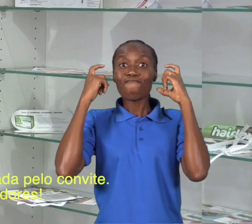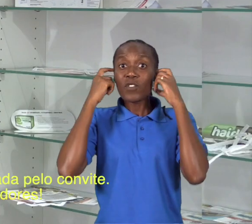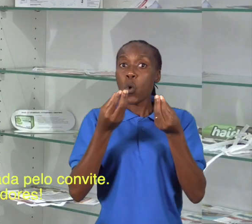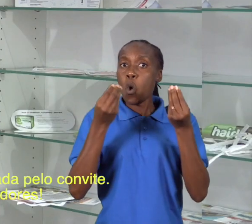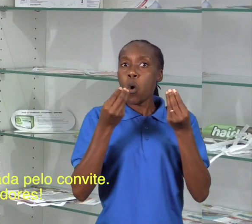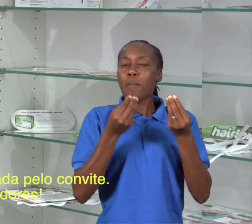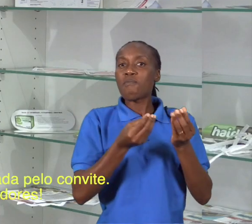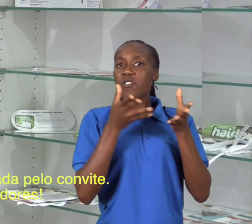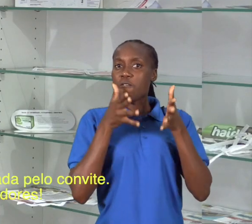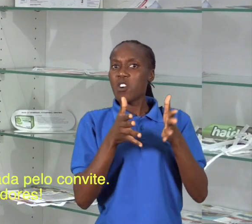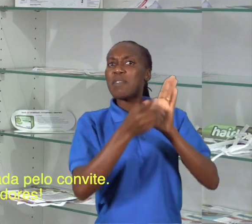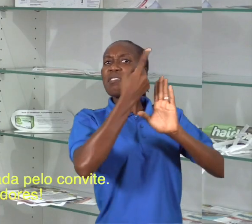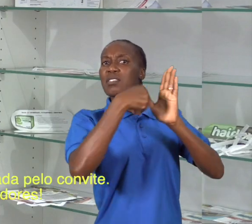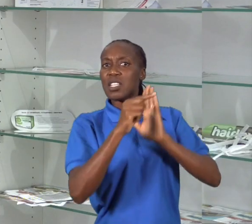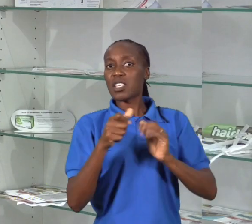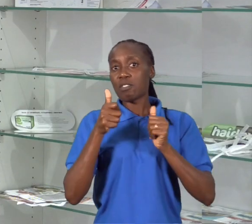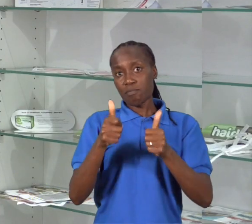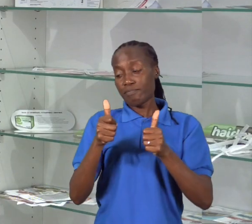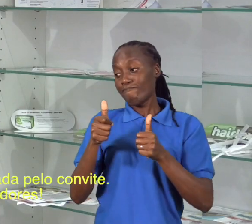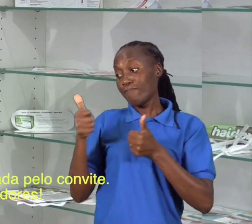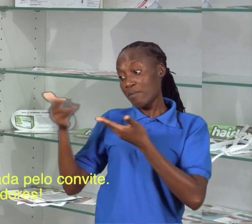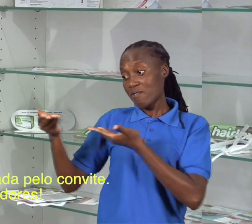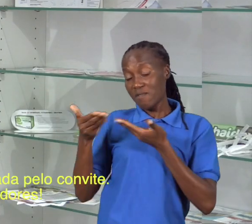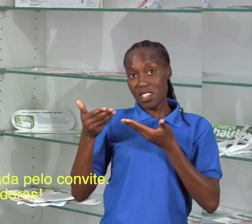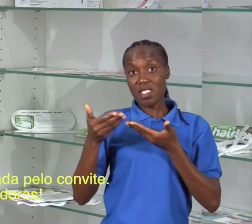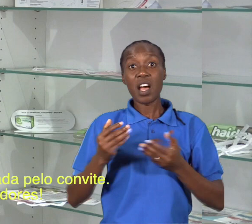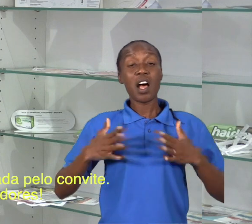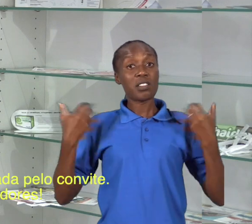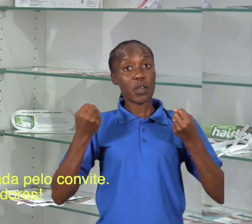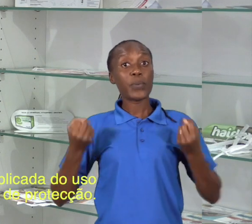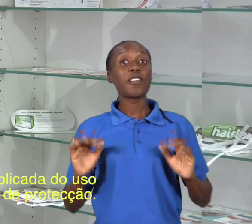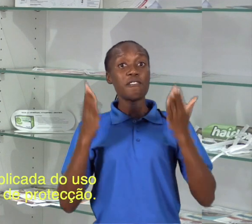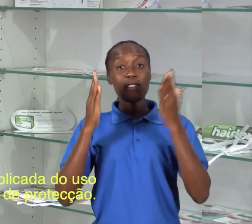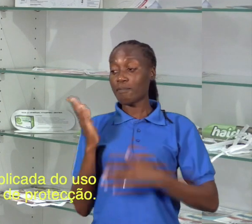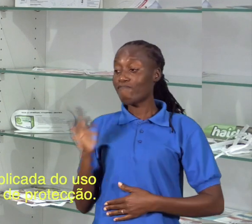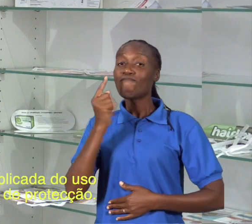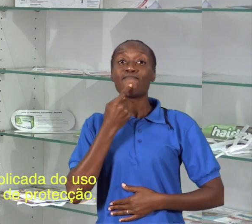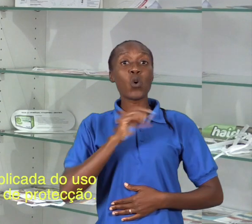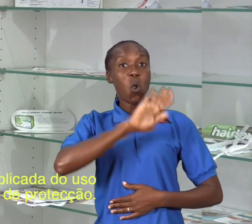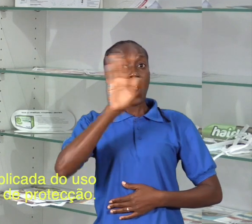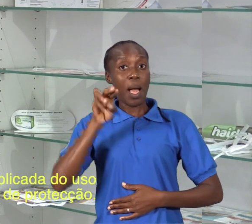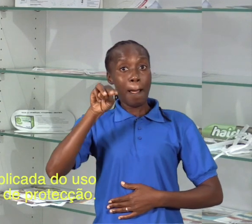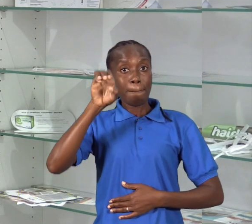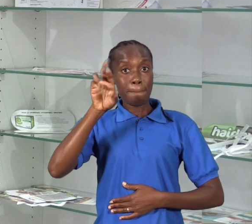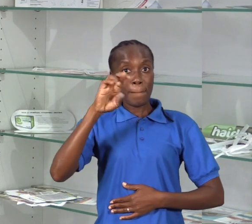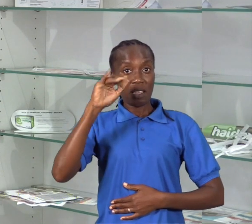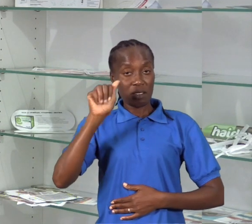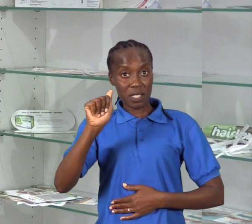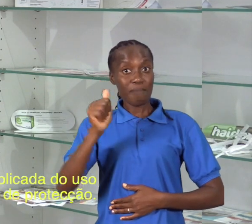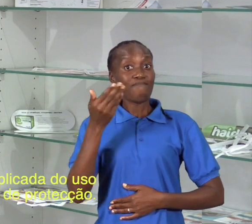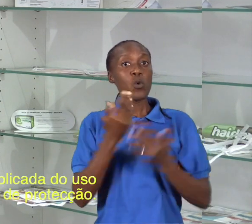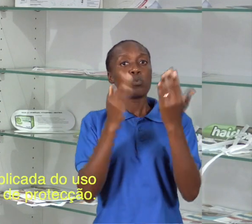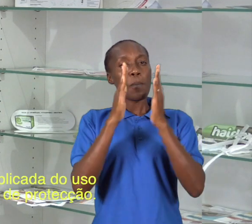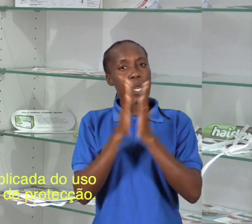Olá, Mércia! Muito obrigada pelo convite. Olá, telespectadores! Hoje vou tentar falar um pouco e de forma simplificada